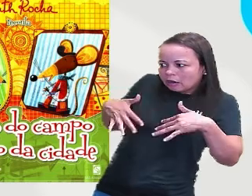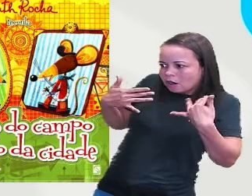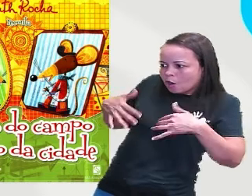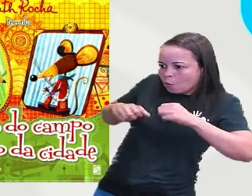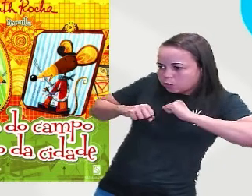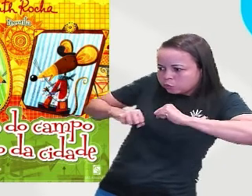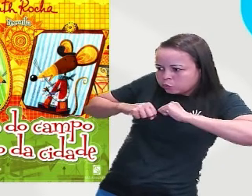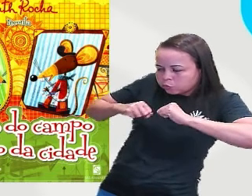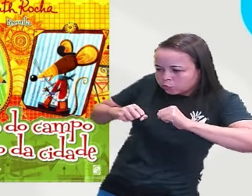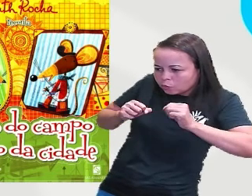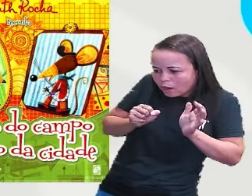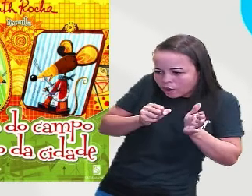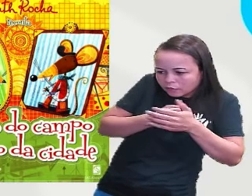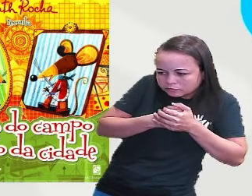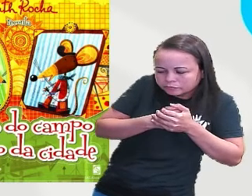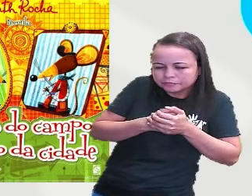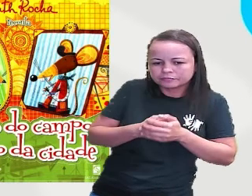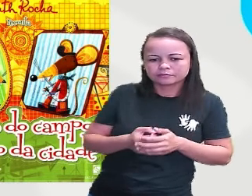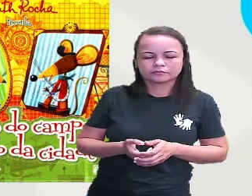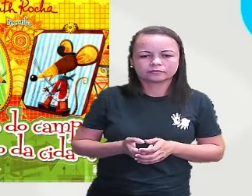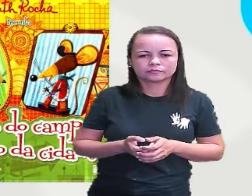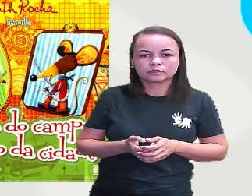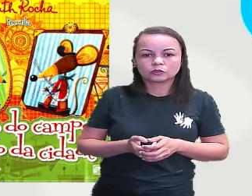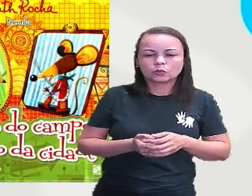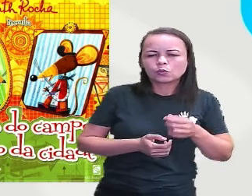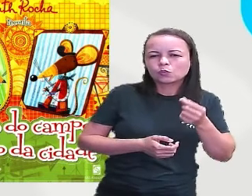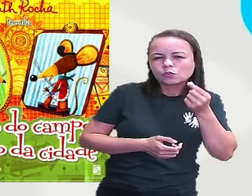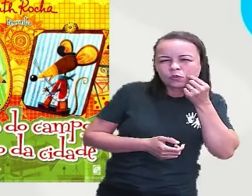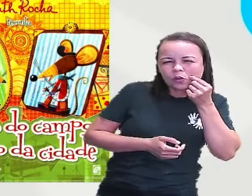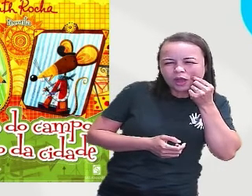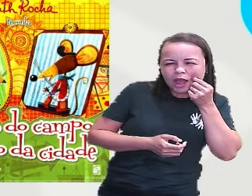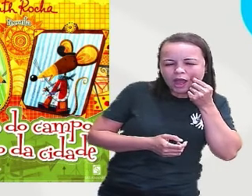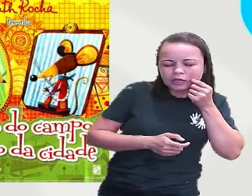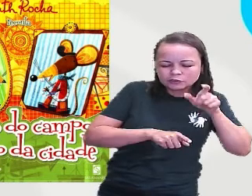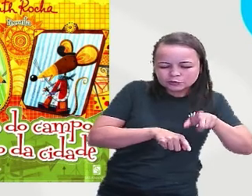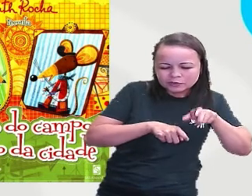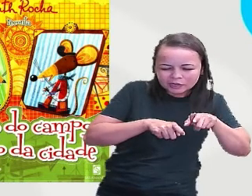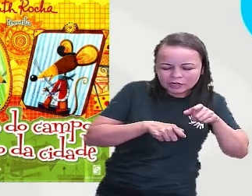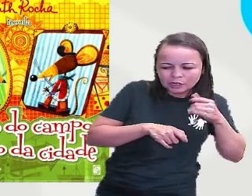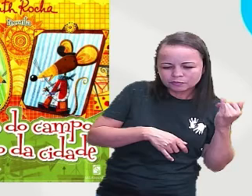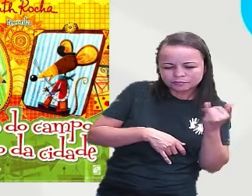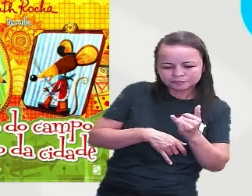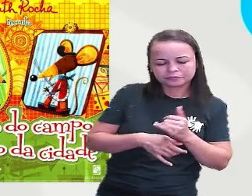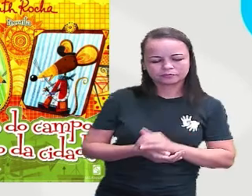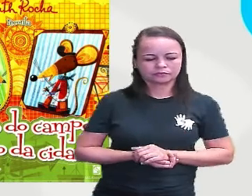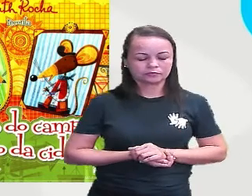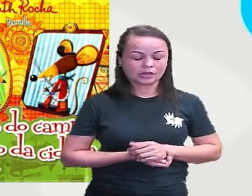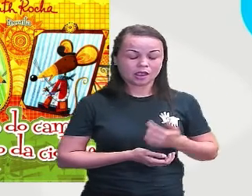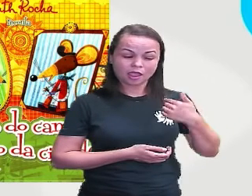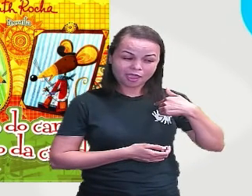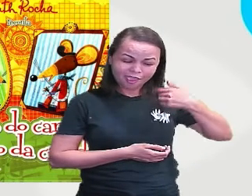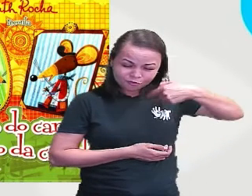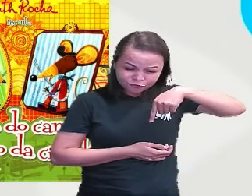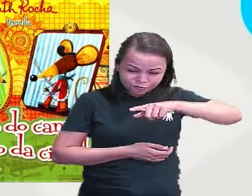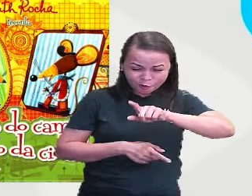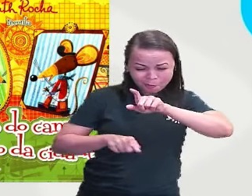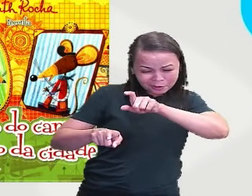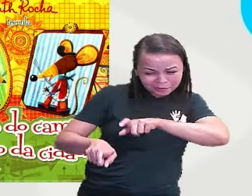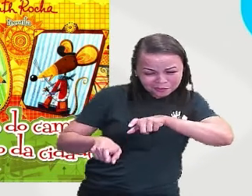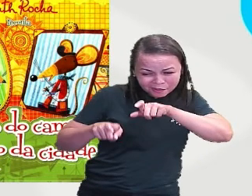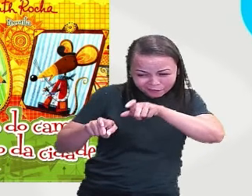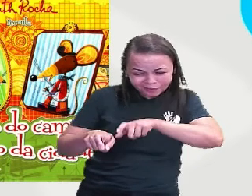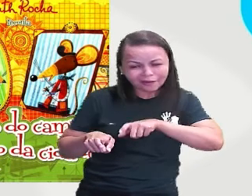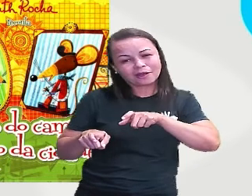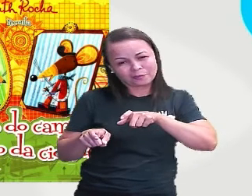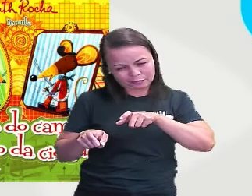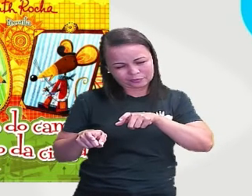espavoridos para se esconder. O rato do campo disse quando o perigo passou: Eu vou para o meu campo,